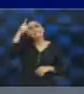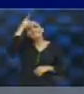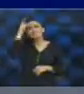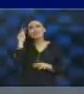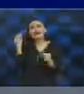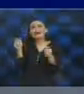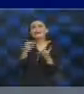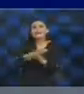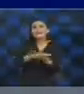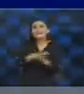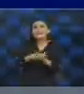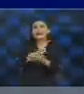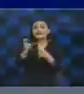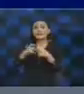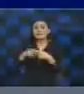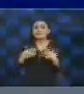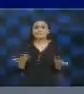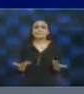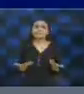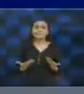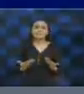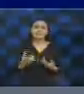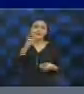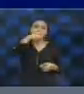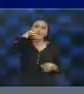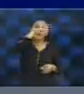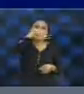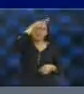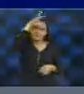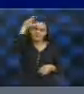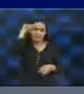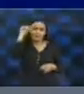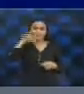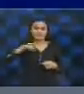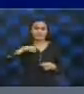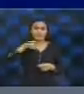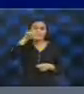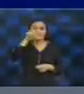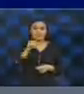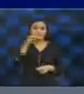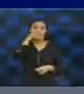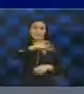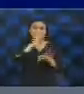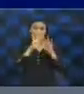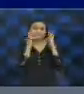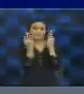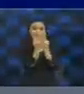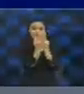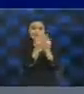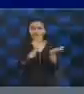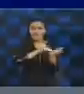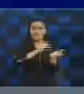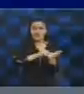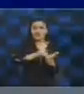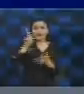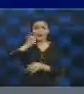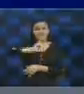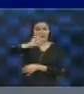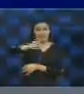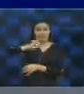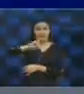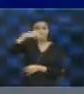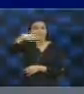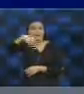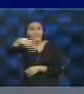cobertura. Essa gente, Manaus, tem menos núcleo de apoio à estratégia de saúde da família do que Itacoatiara ou do que